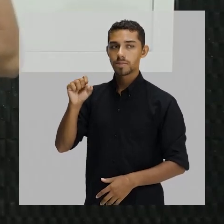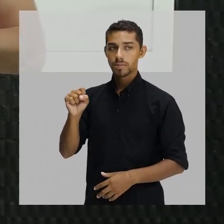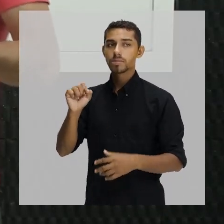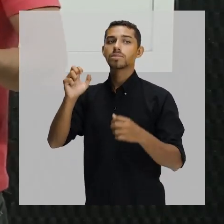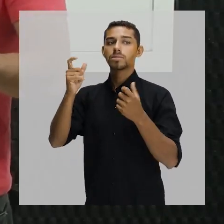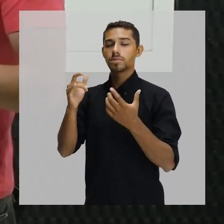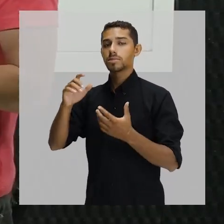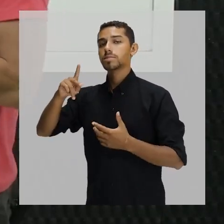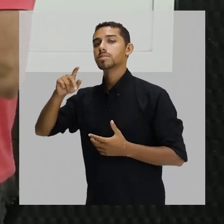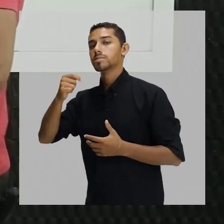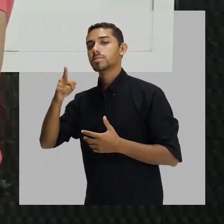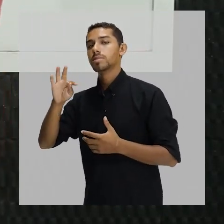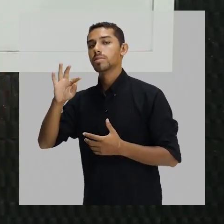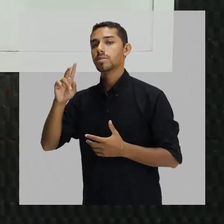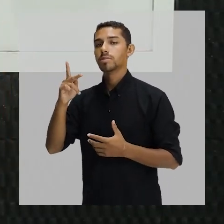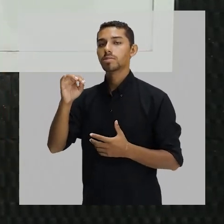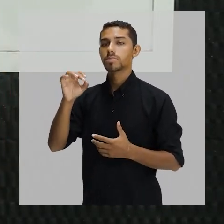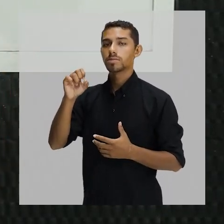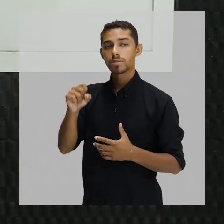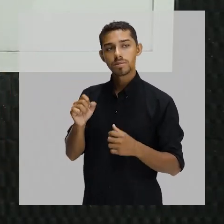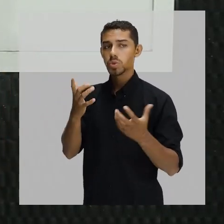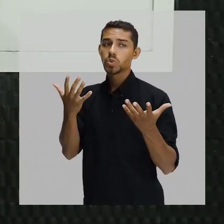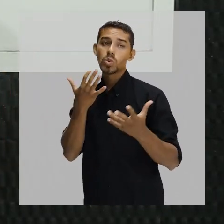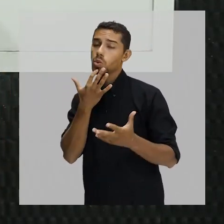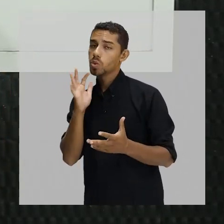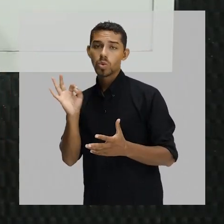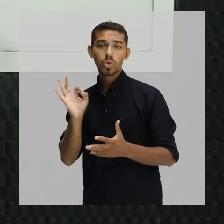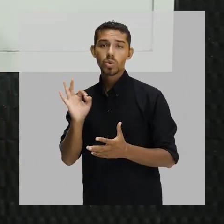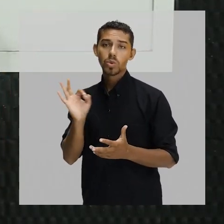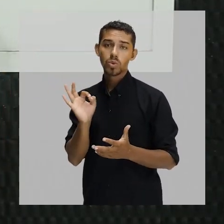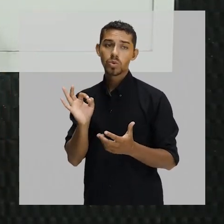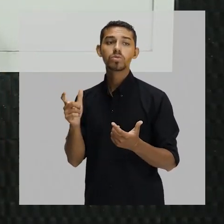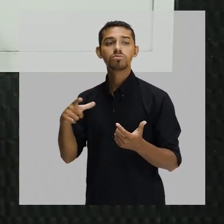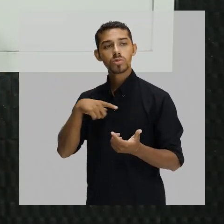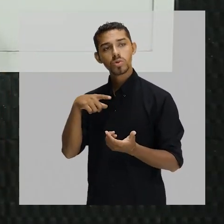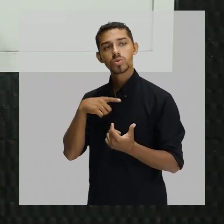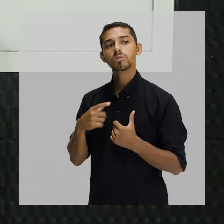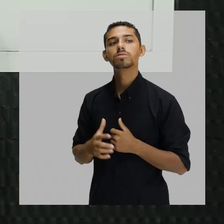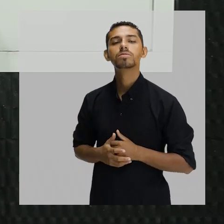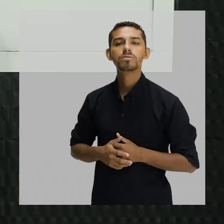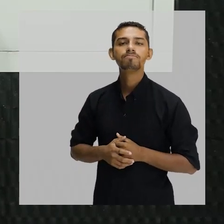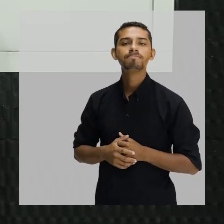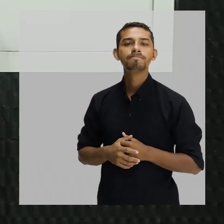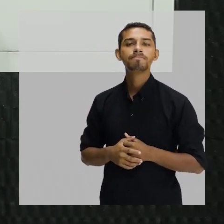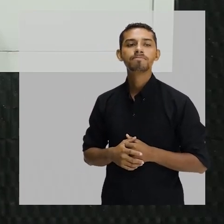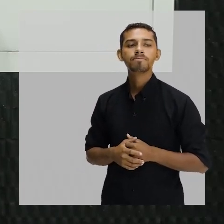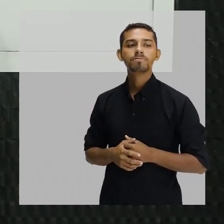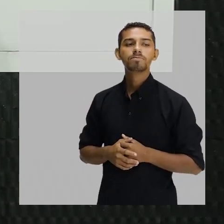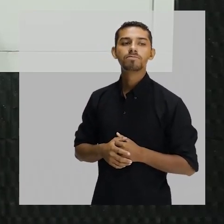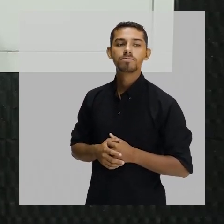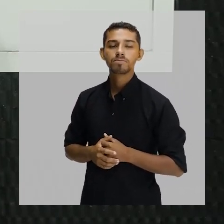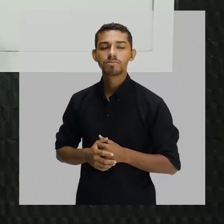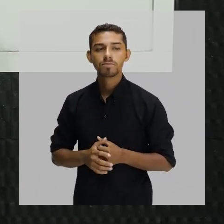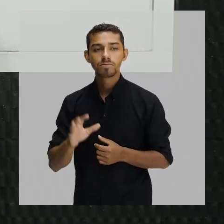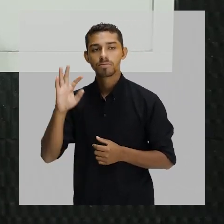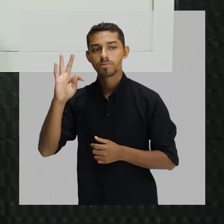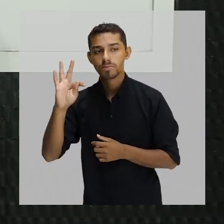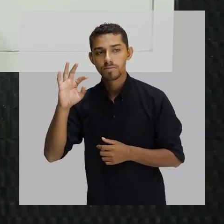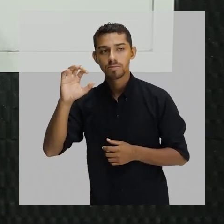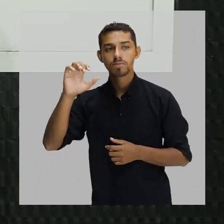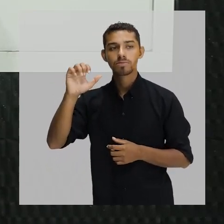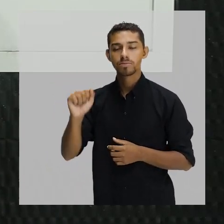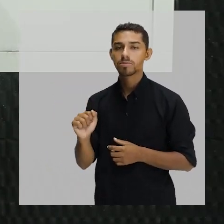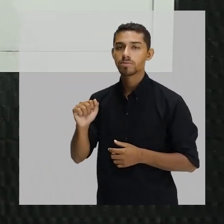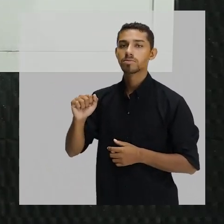traz uma outra atitude que não é tão conhecida, mas nós temos o Talma, por exemplo, ó, que é uma atitude